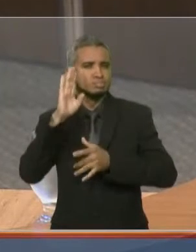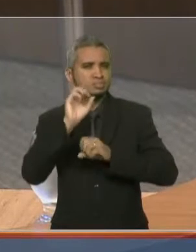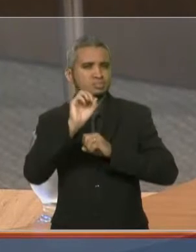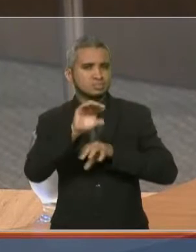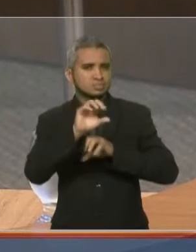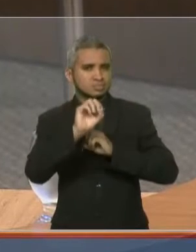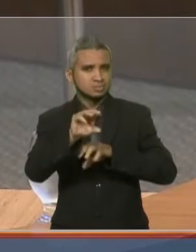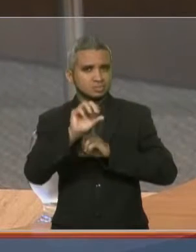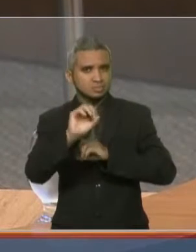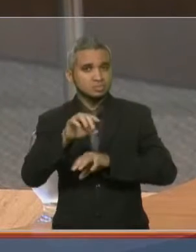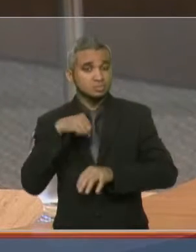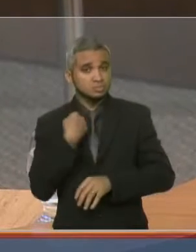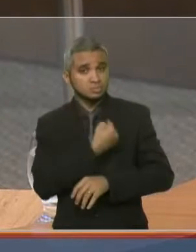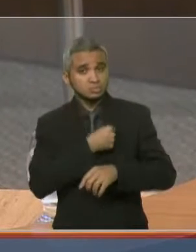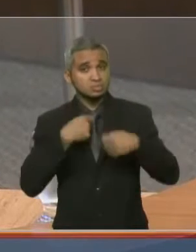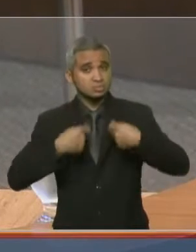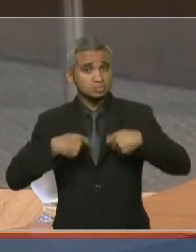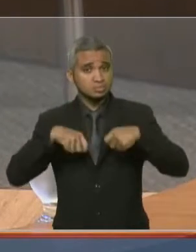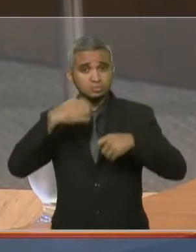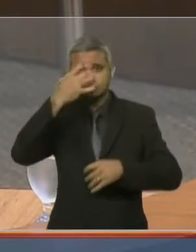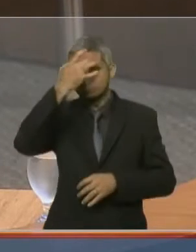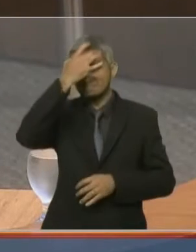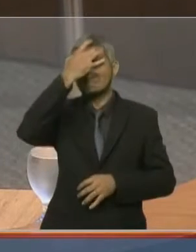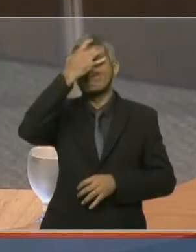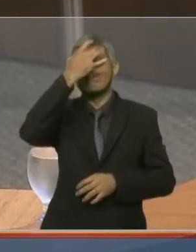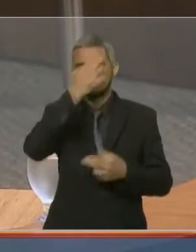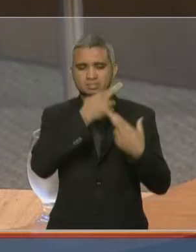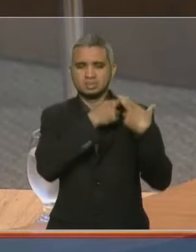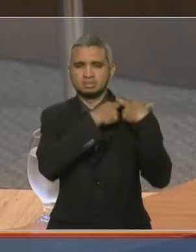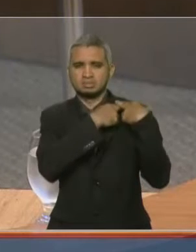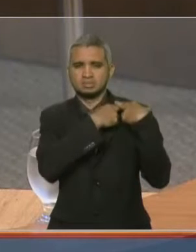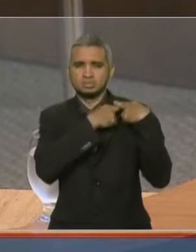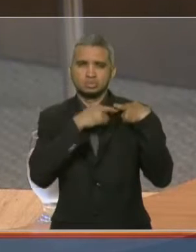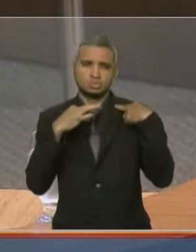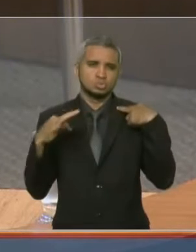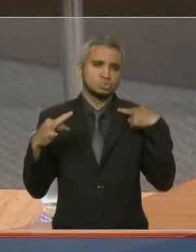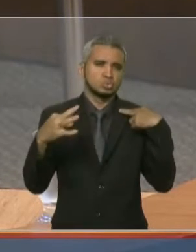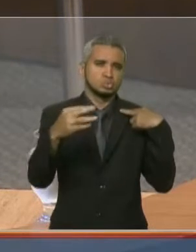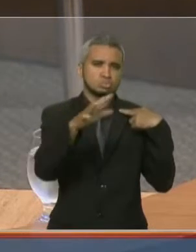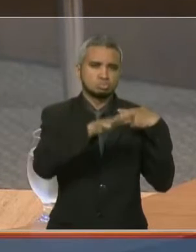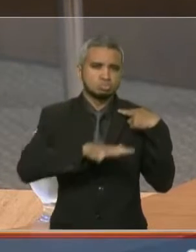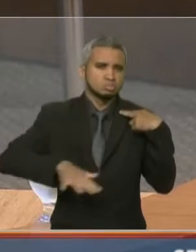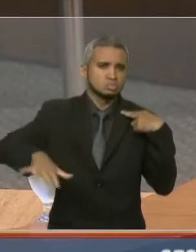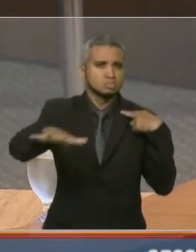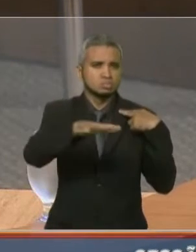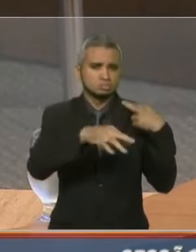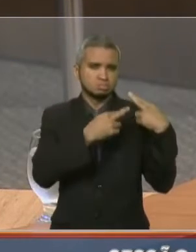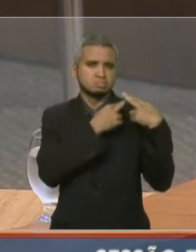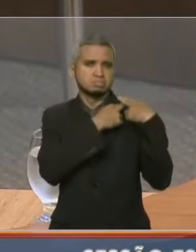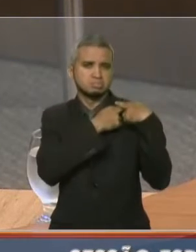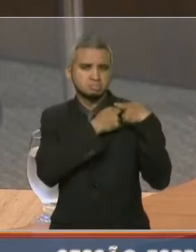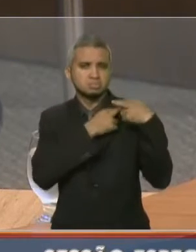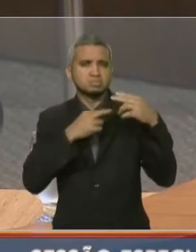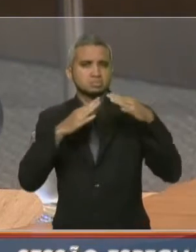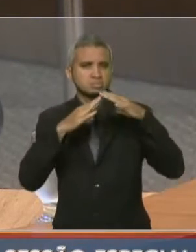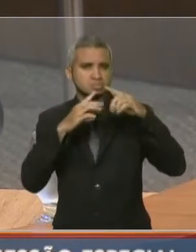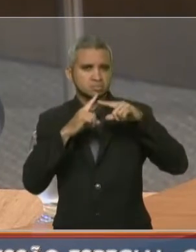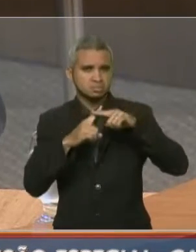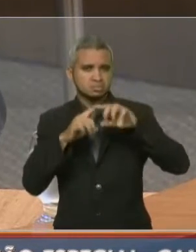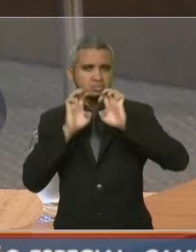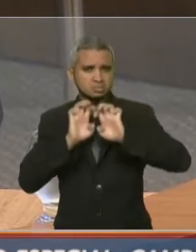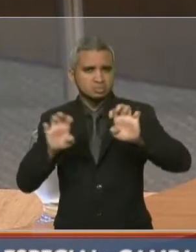nossa consciência da responsabilidade de todos pela ação da Igreja na